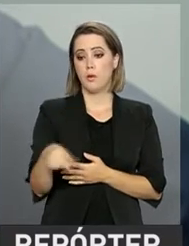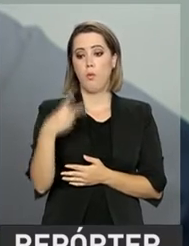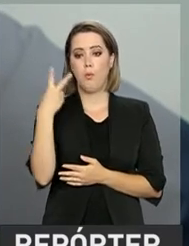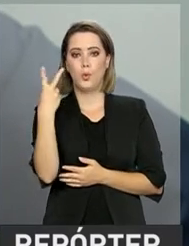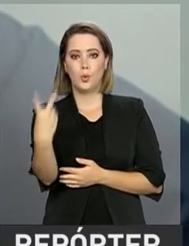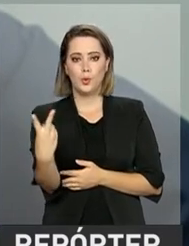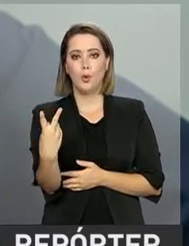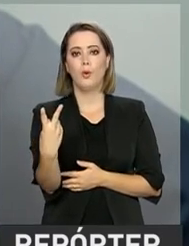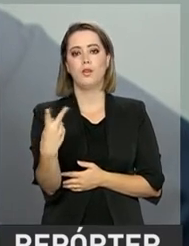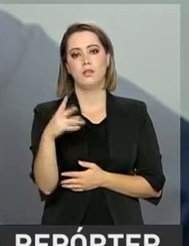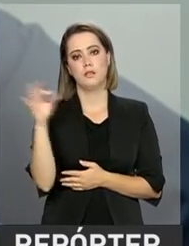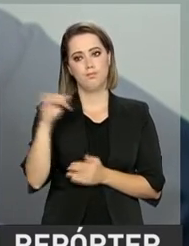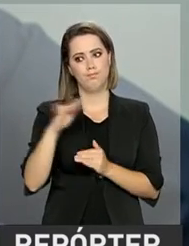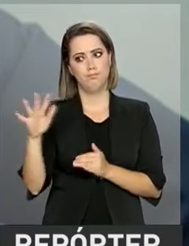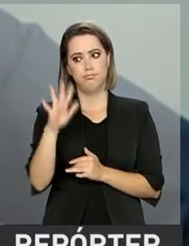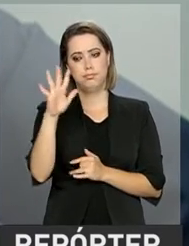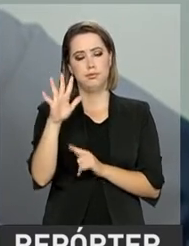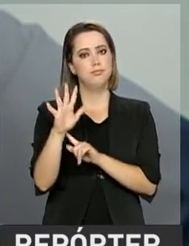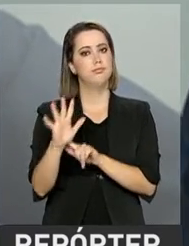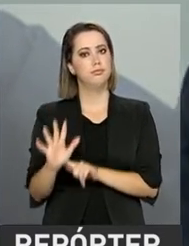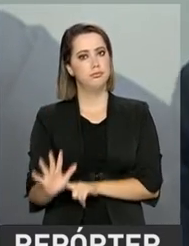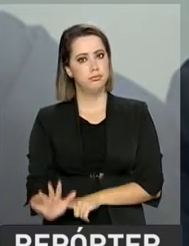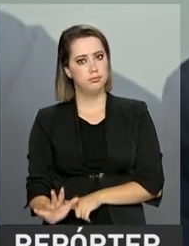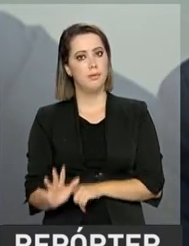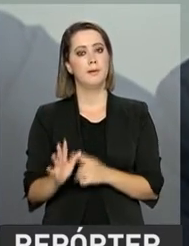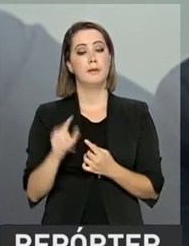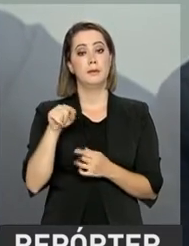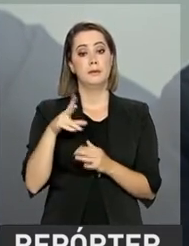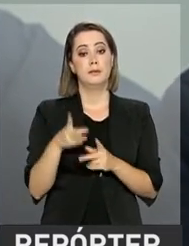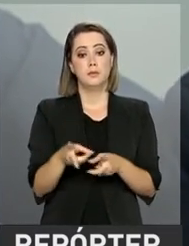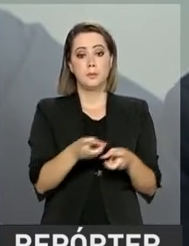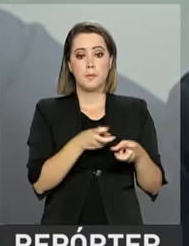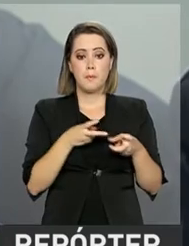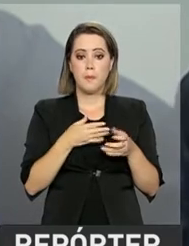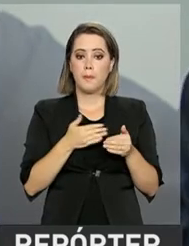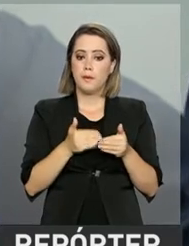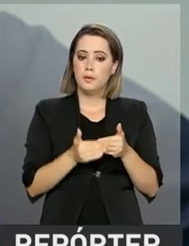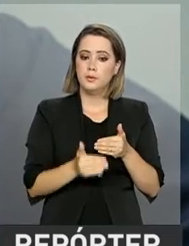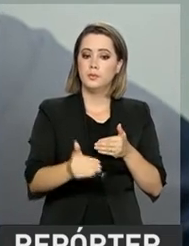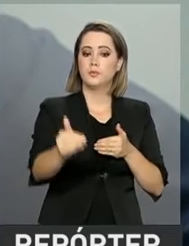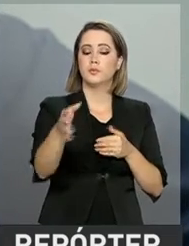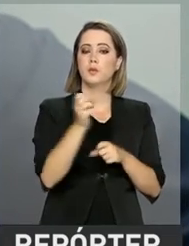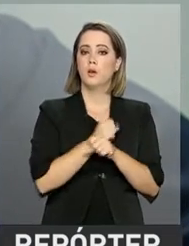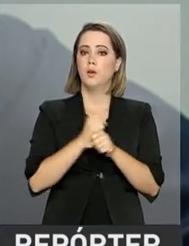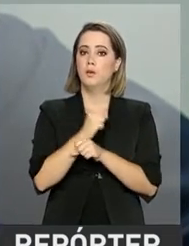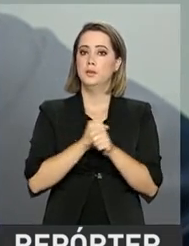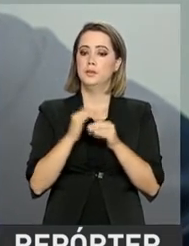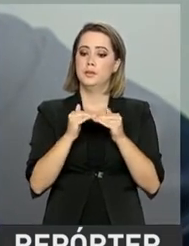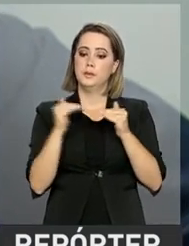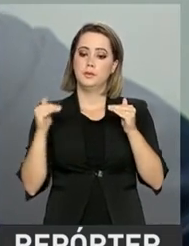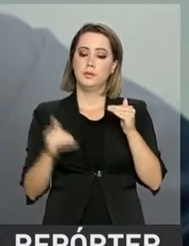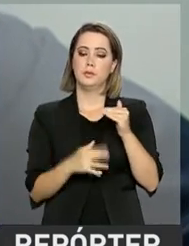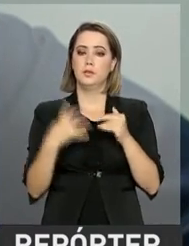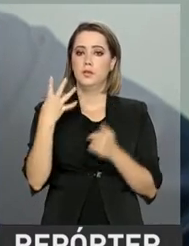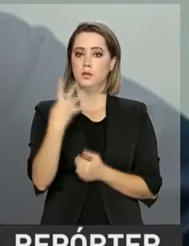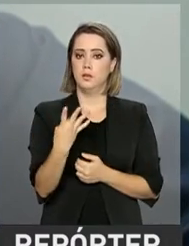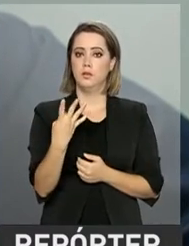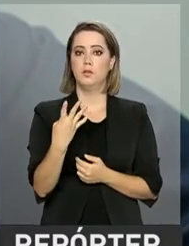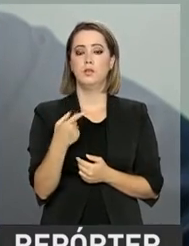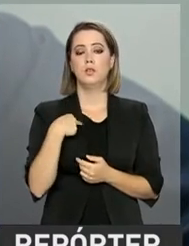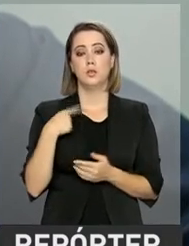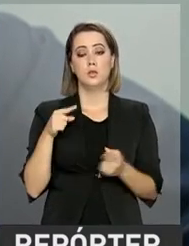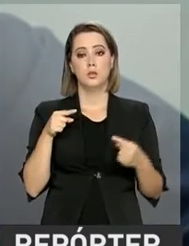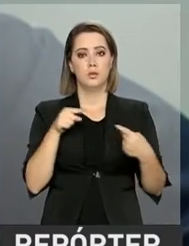a a projeção é que até o final do ano nós estaremos abaixo de quarta quando o centro da meta é 4 e